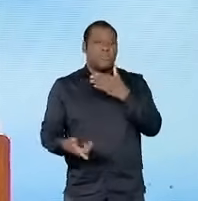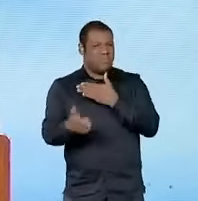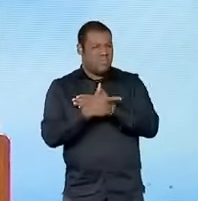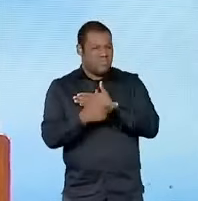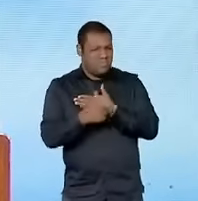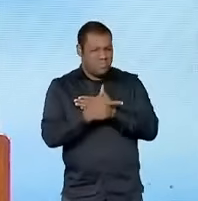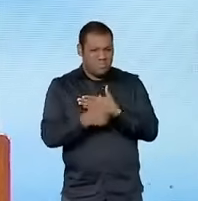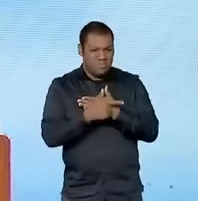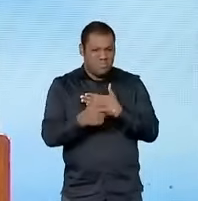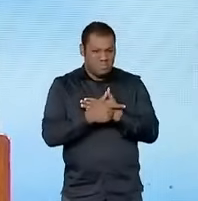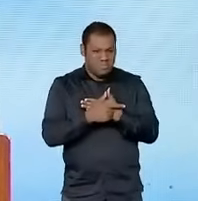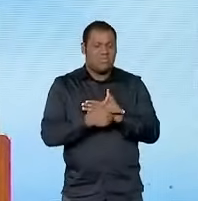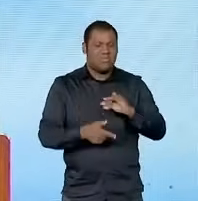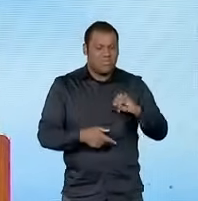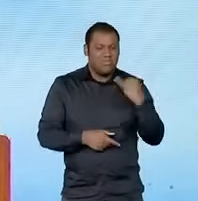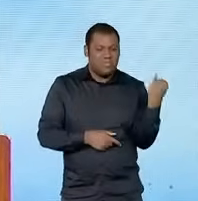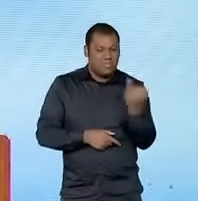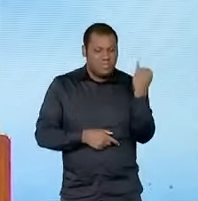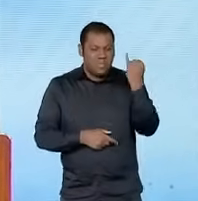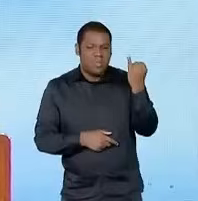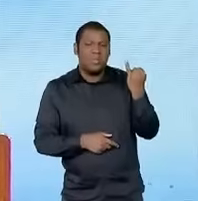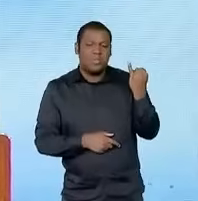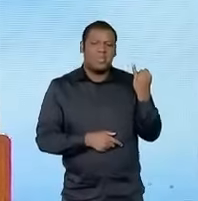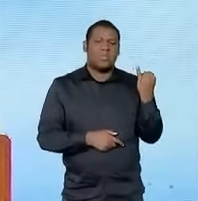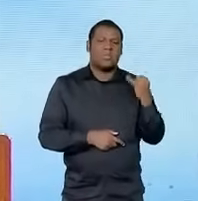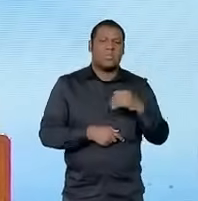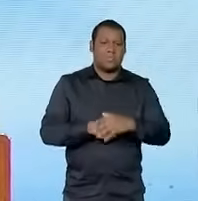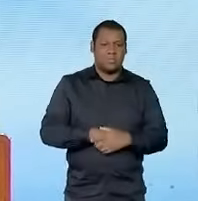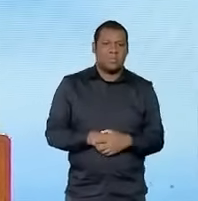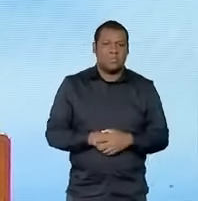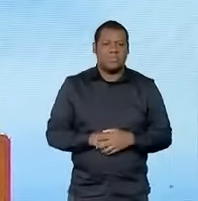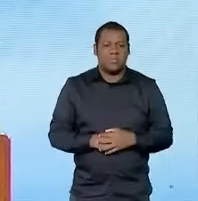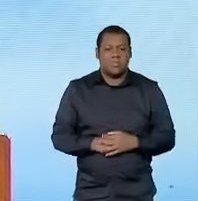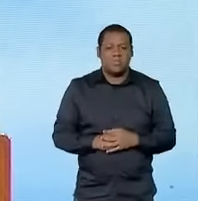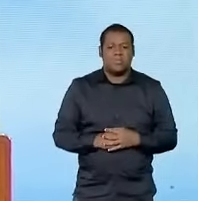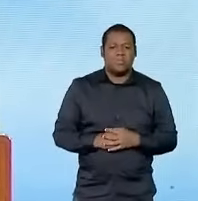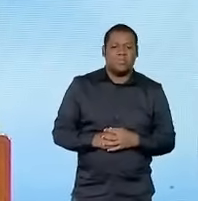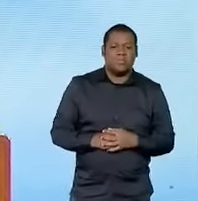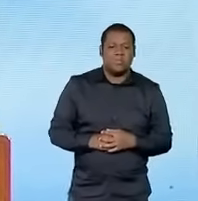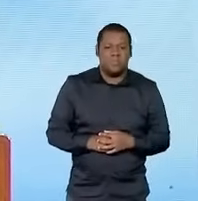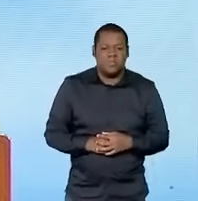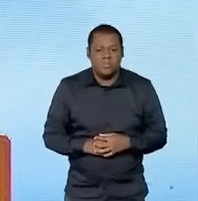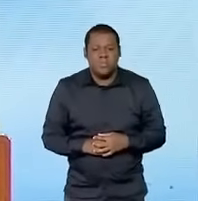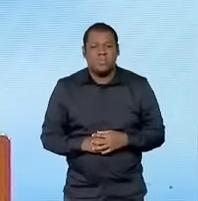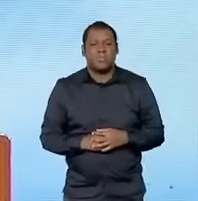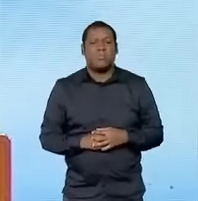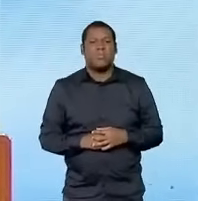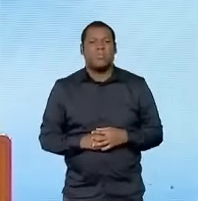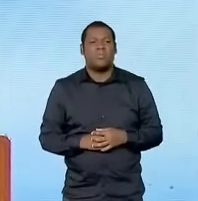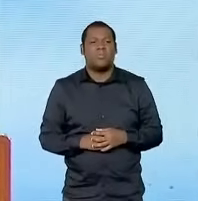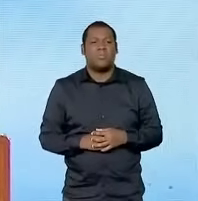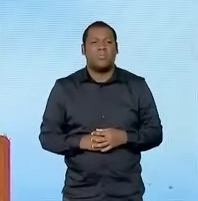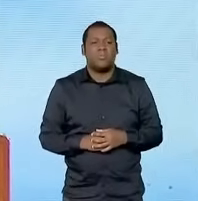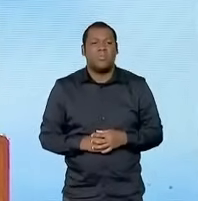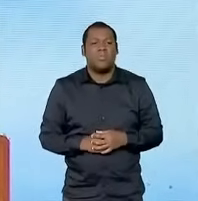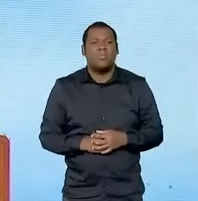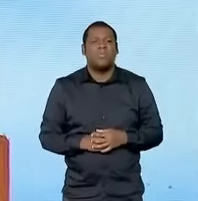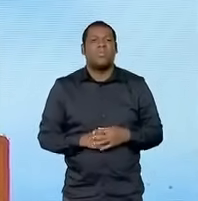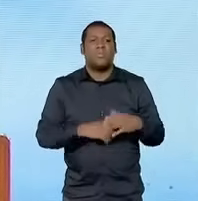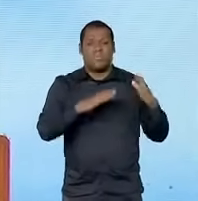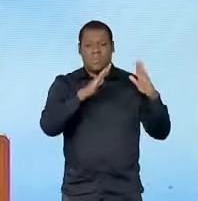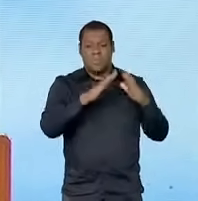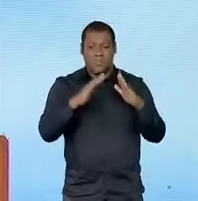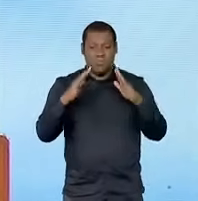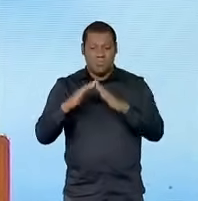dobradas, triplicadas e até maiores do nosso cotidiano. Sabemos o que representa uma moradia